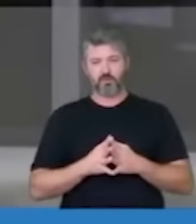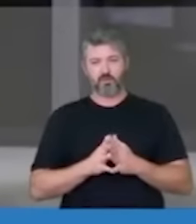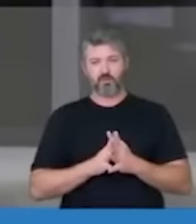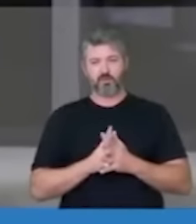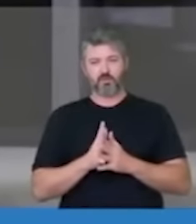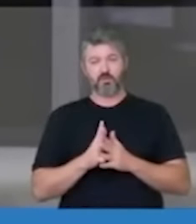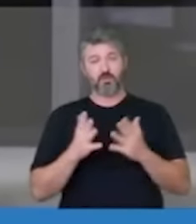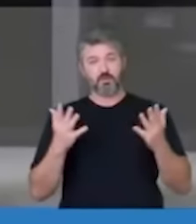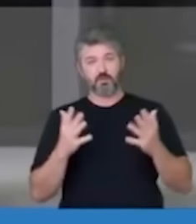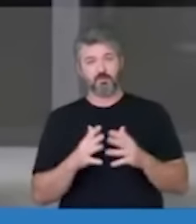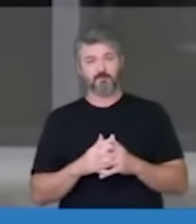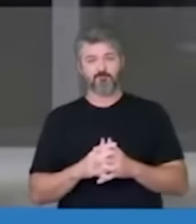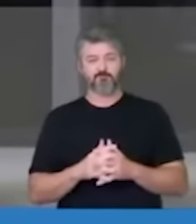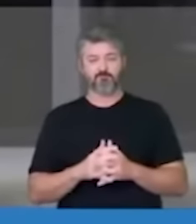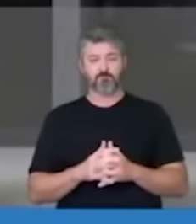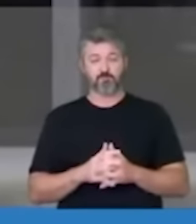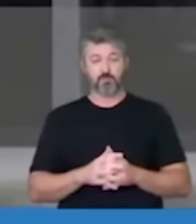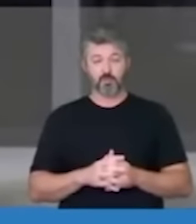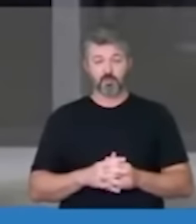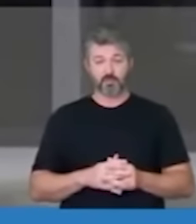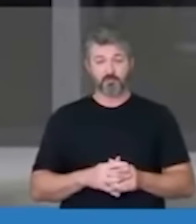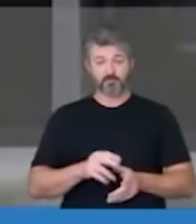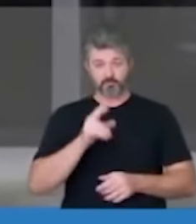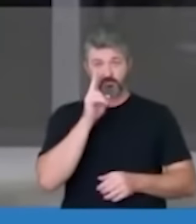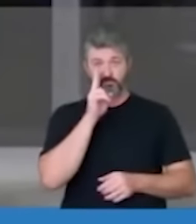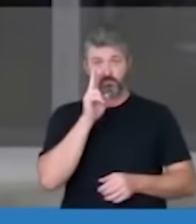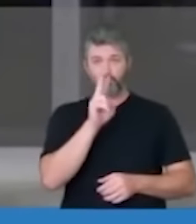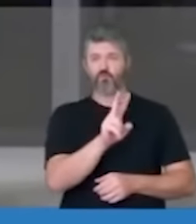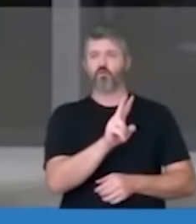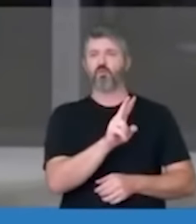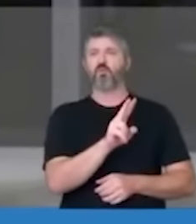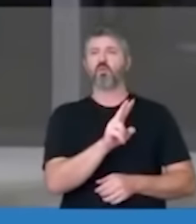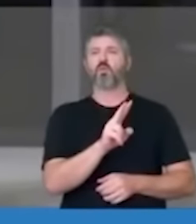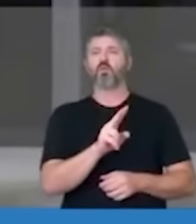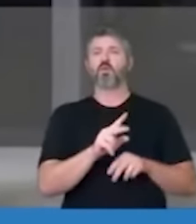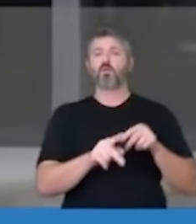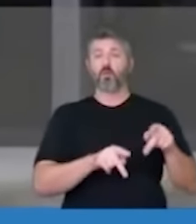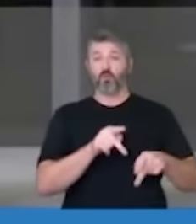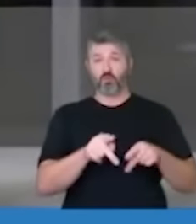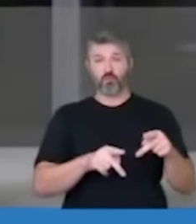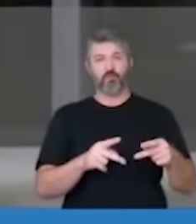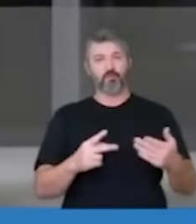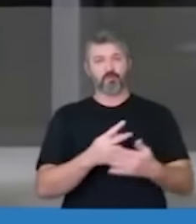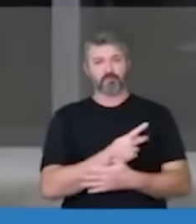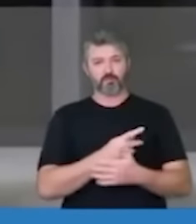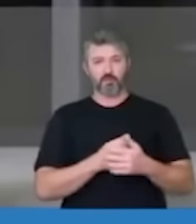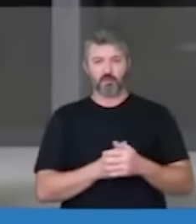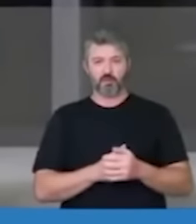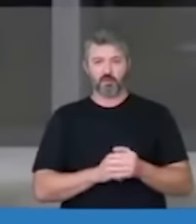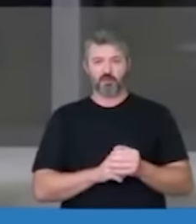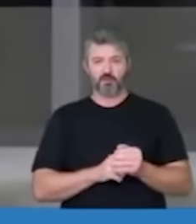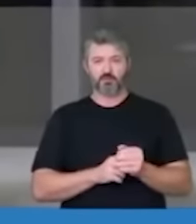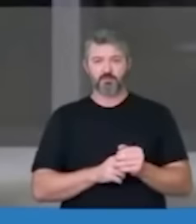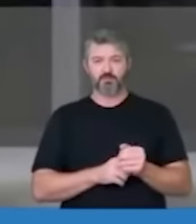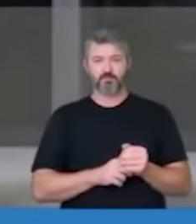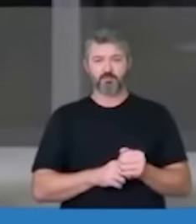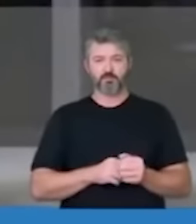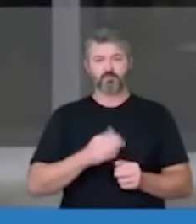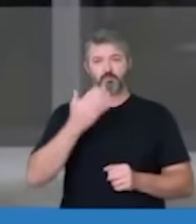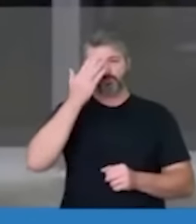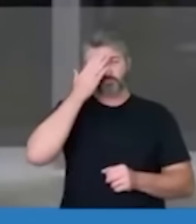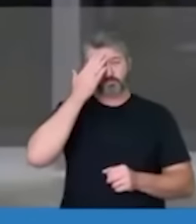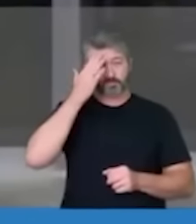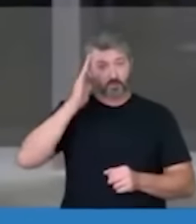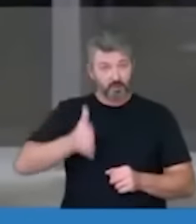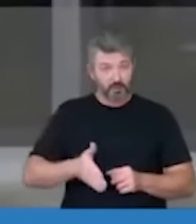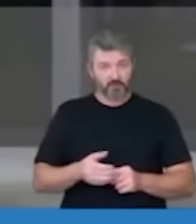E nós vimos... O povo brasileiro teve ciência